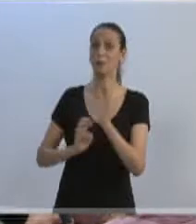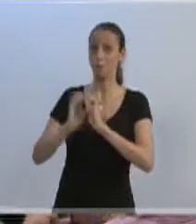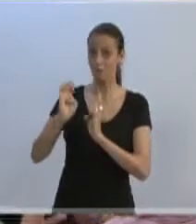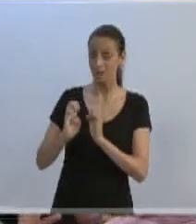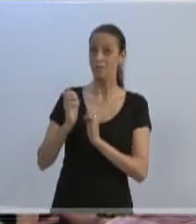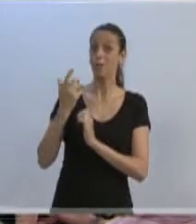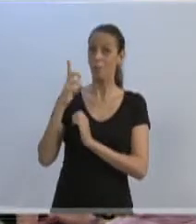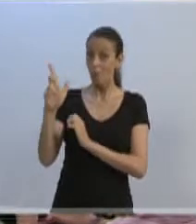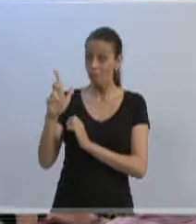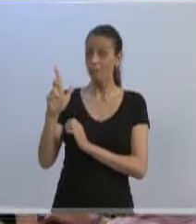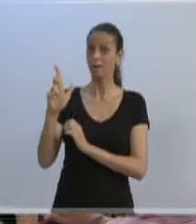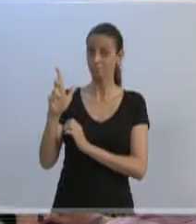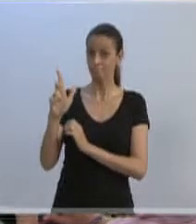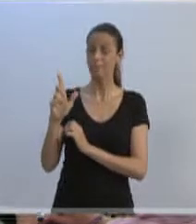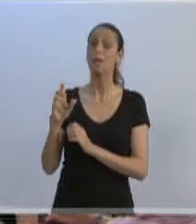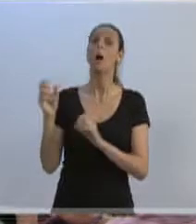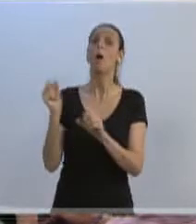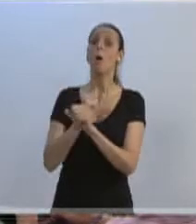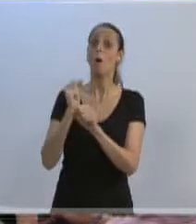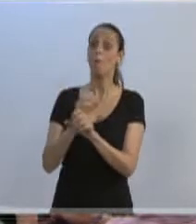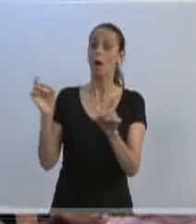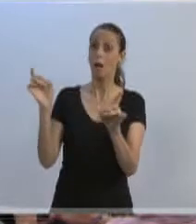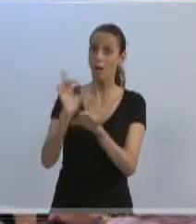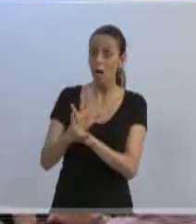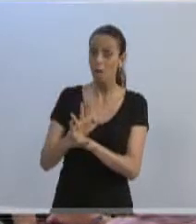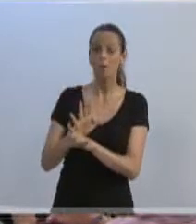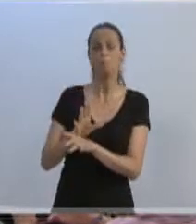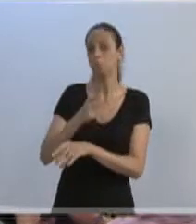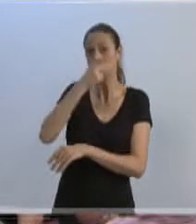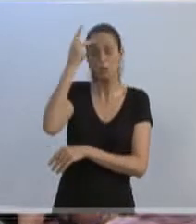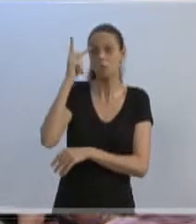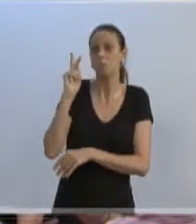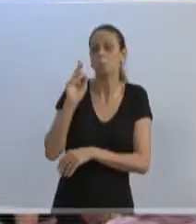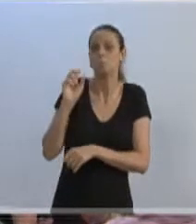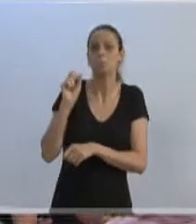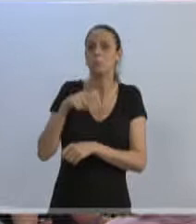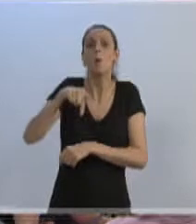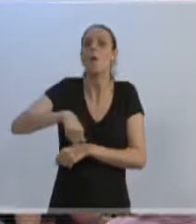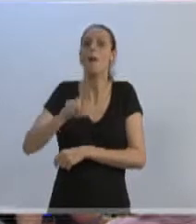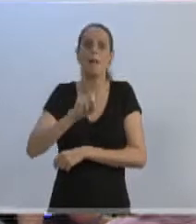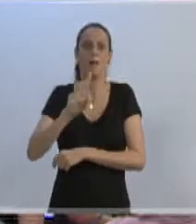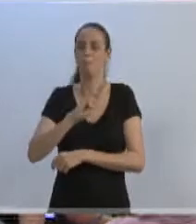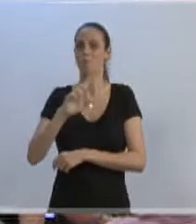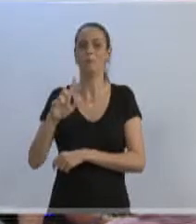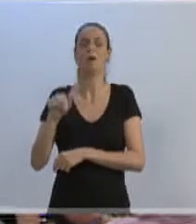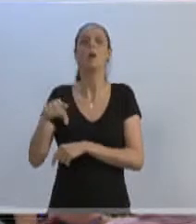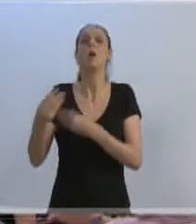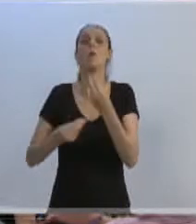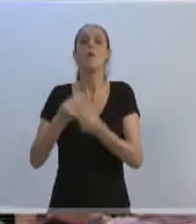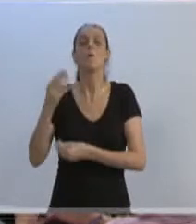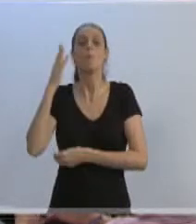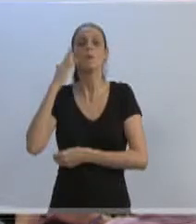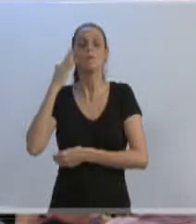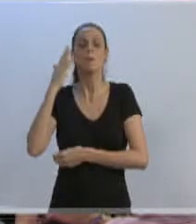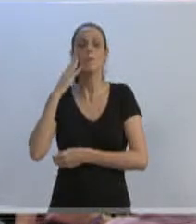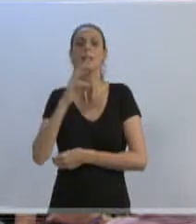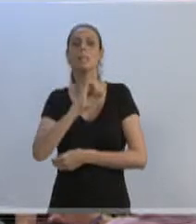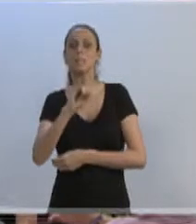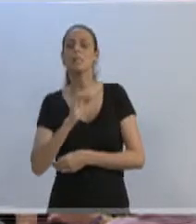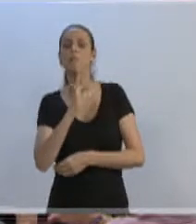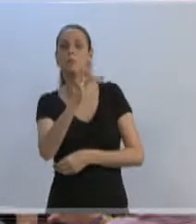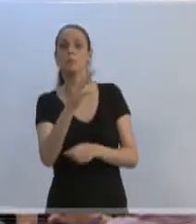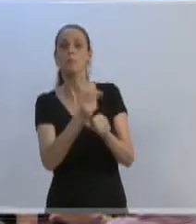fora quando terminar obras vão embora e quem vai saber qual foi o andamento dessa obra quem vai ser o responsável por esta obra